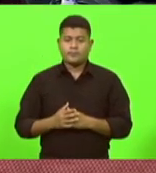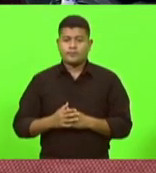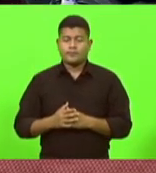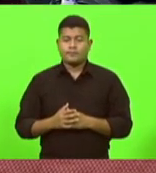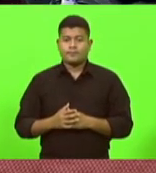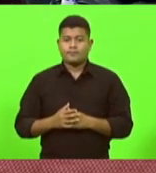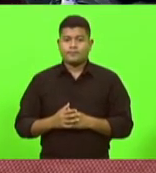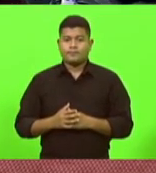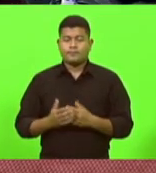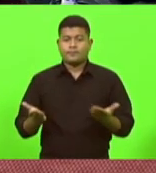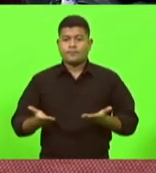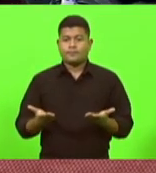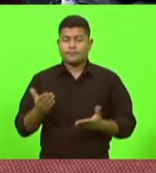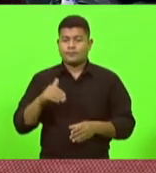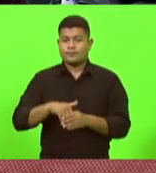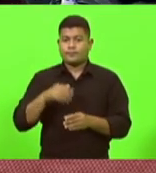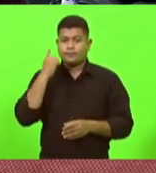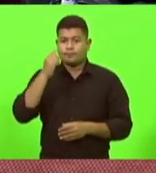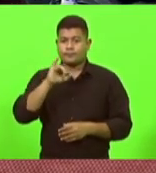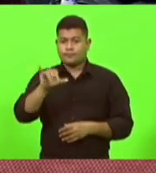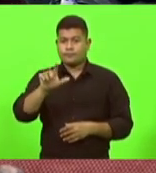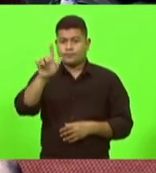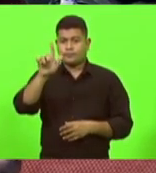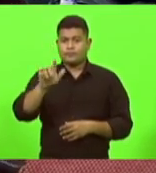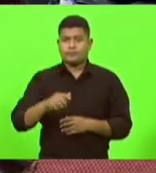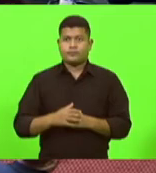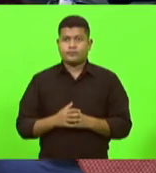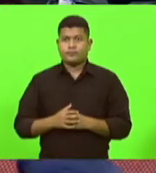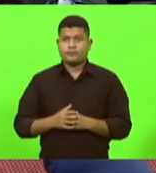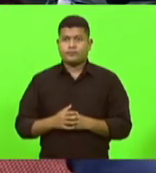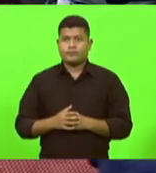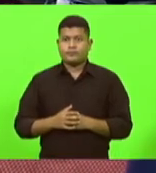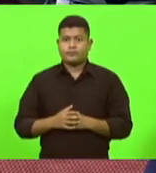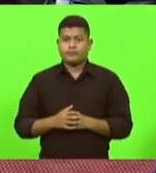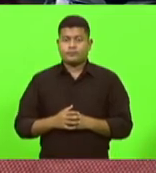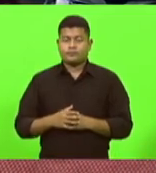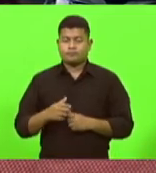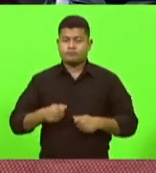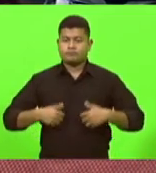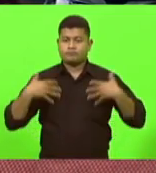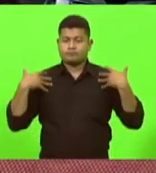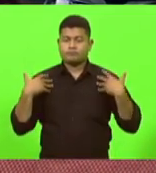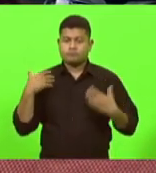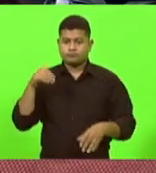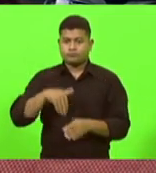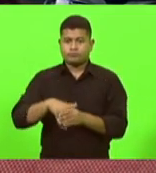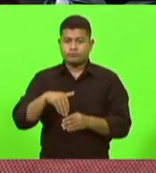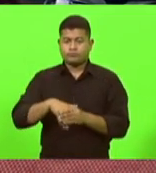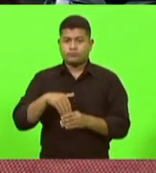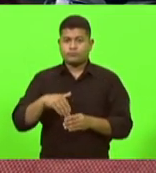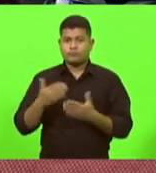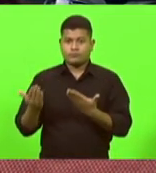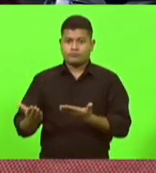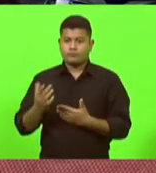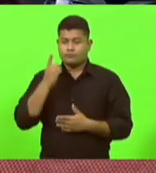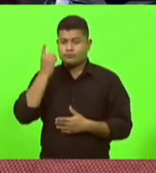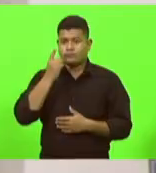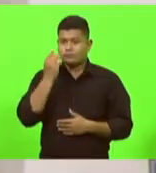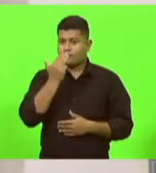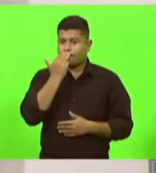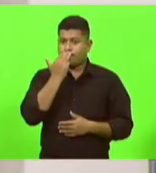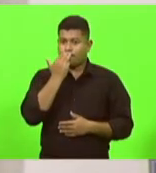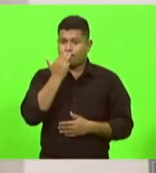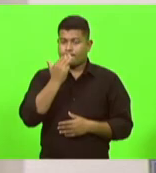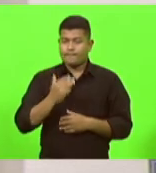vota o deputado Júlio Garcia? Com muita honra, voto no deputado Moacir Sopelsa.